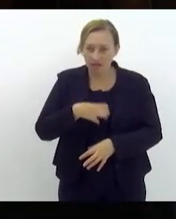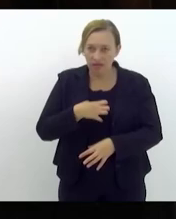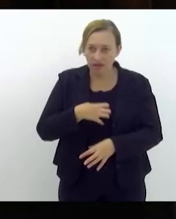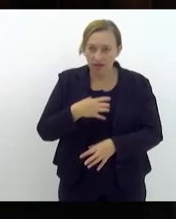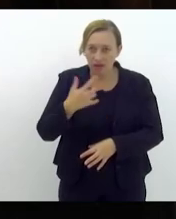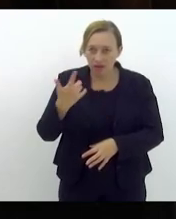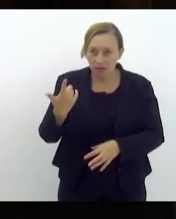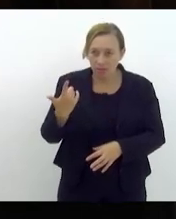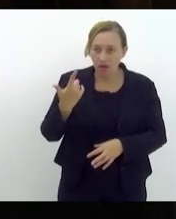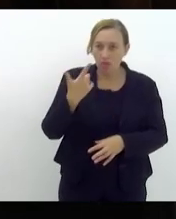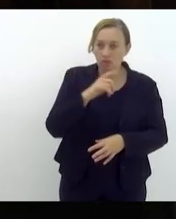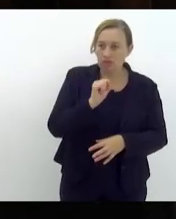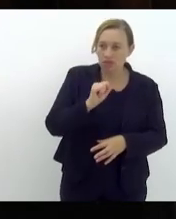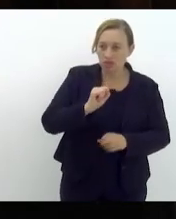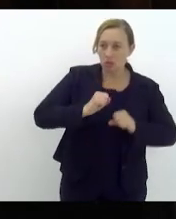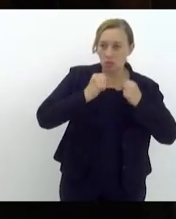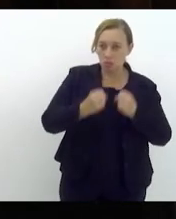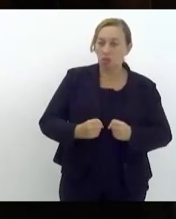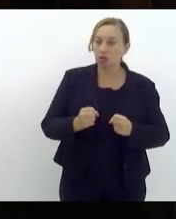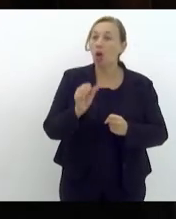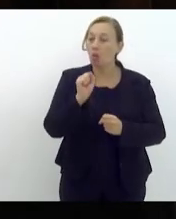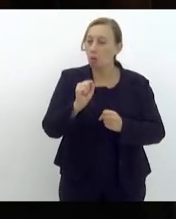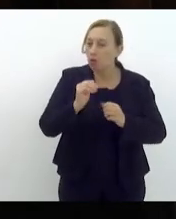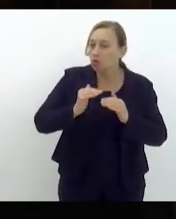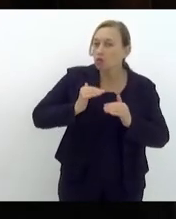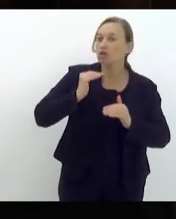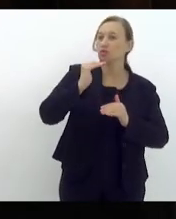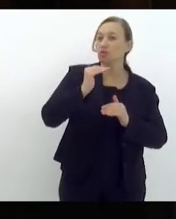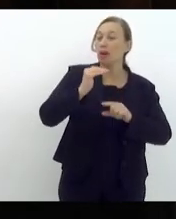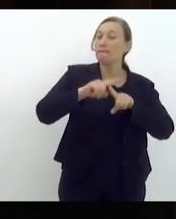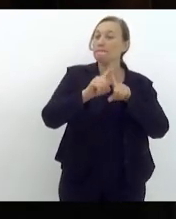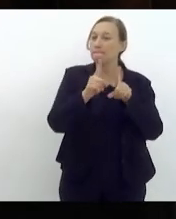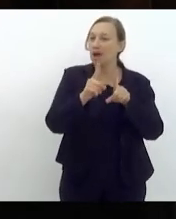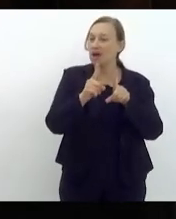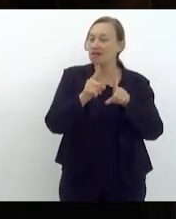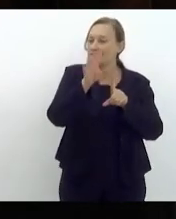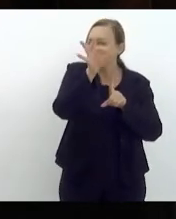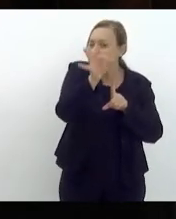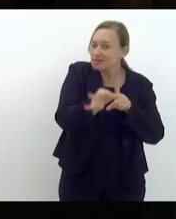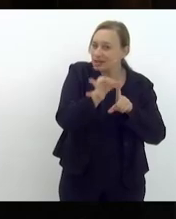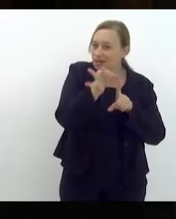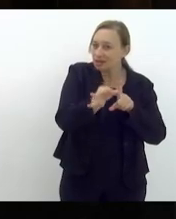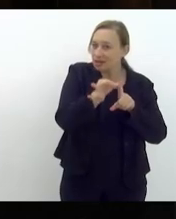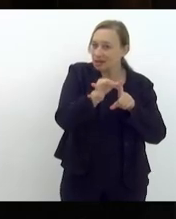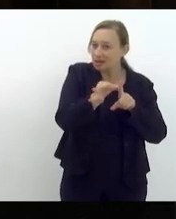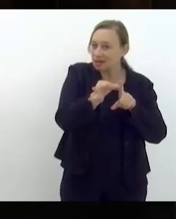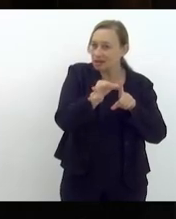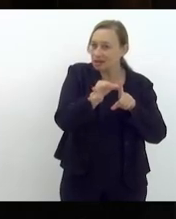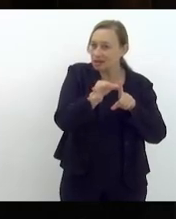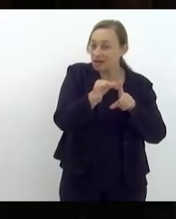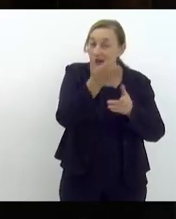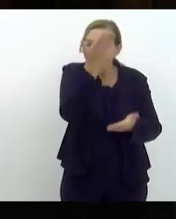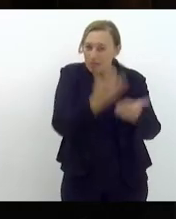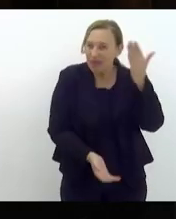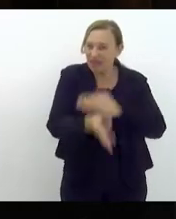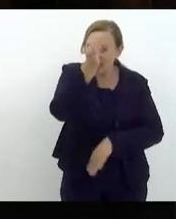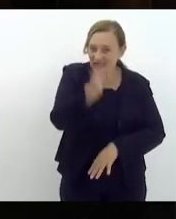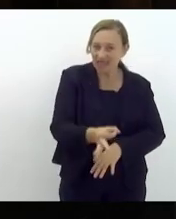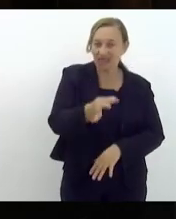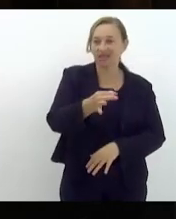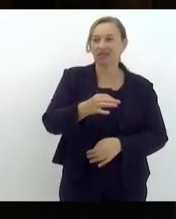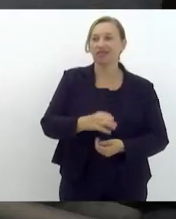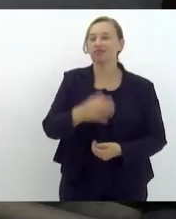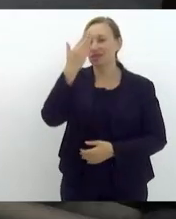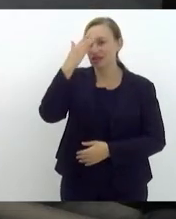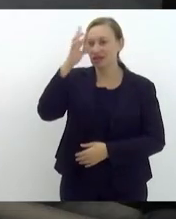e se manter no poder pode até subir um pouquinho mas com certeza a queda será certa Muito obrigado